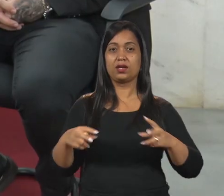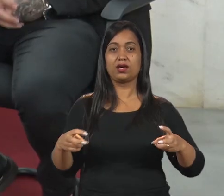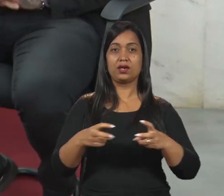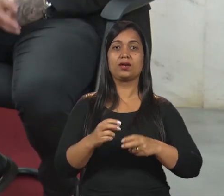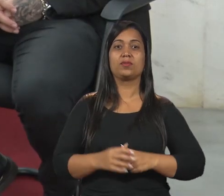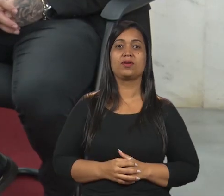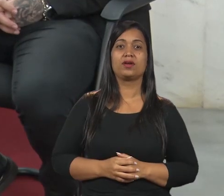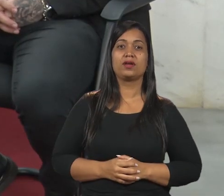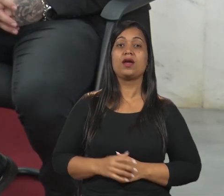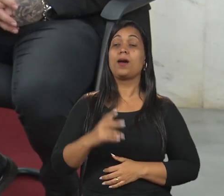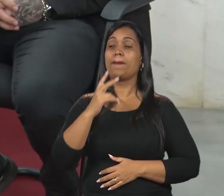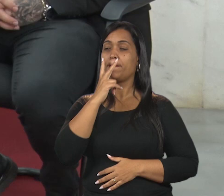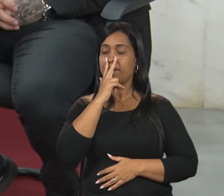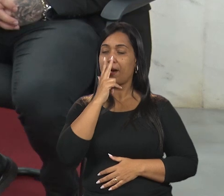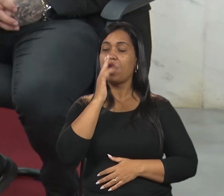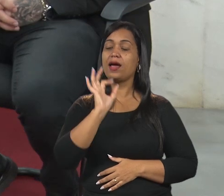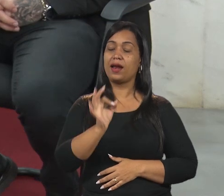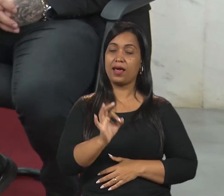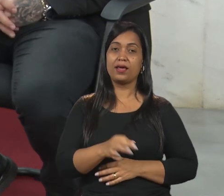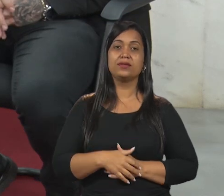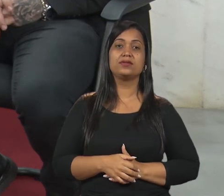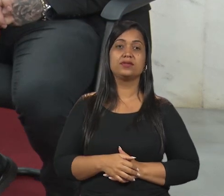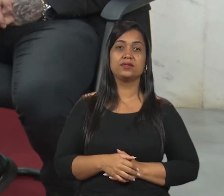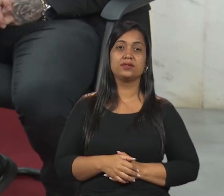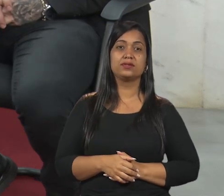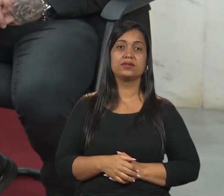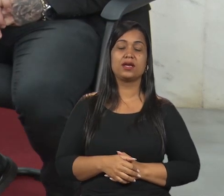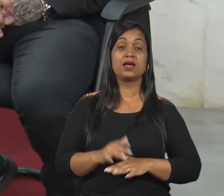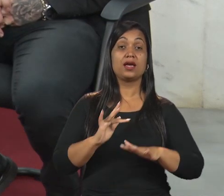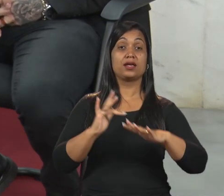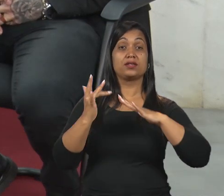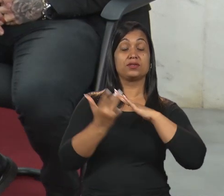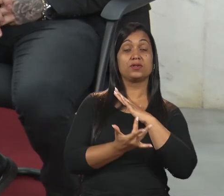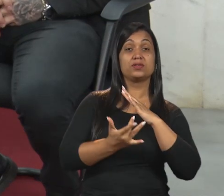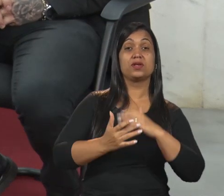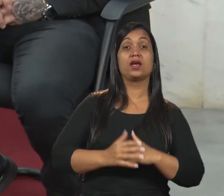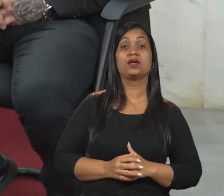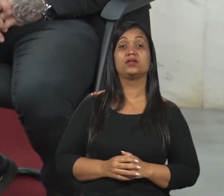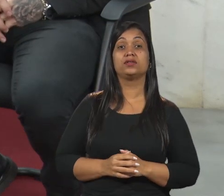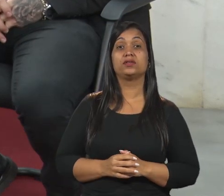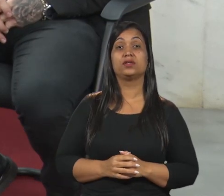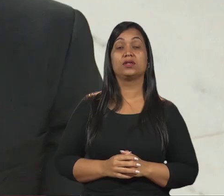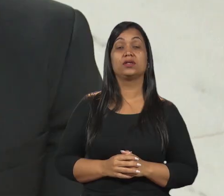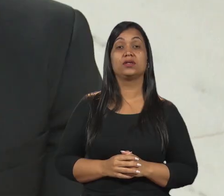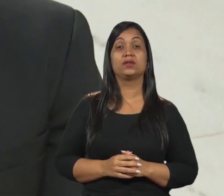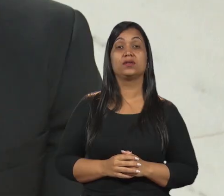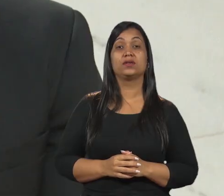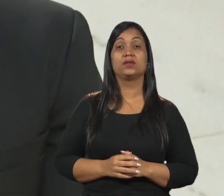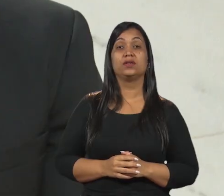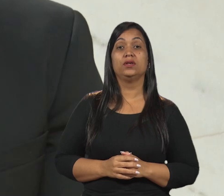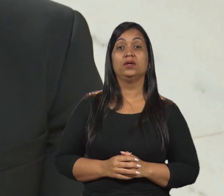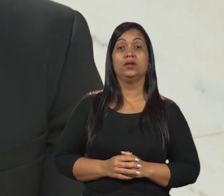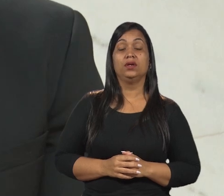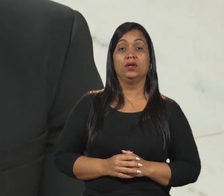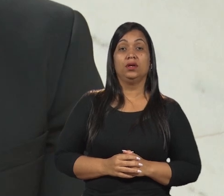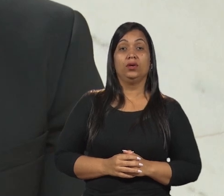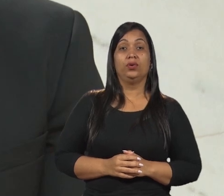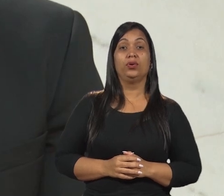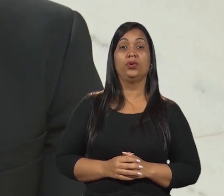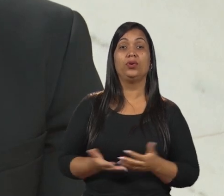eu falo que é muito parecido, né? Assim, as redes sociais, elas geram um